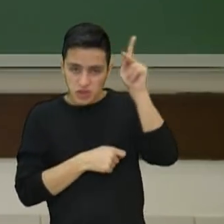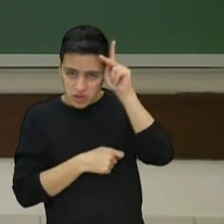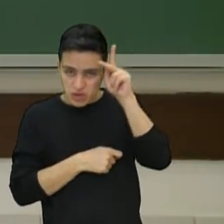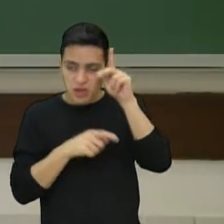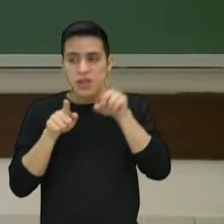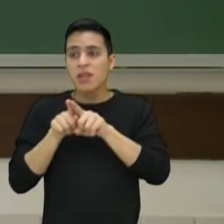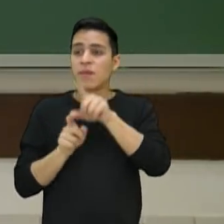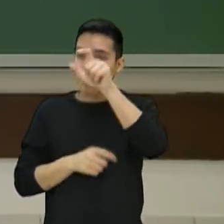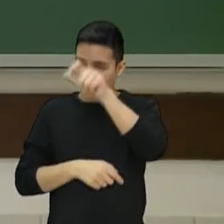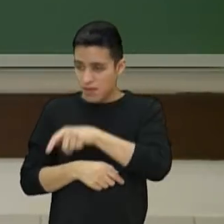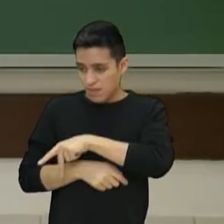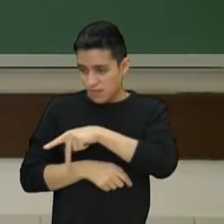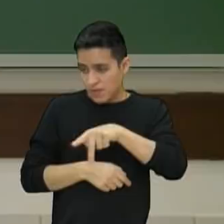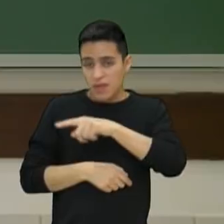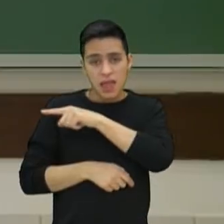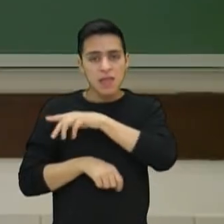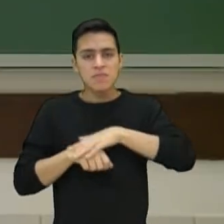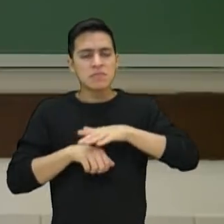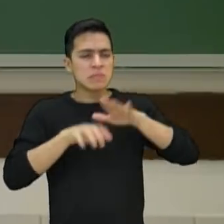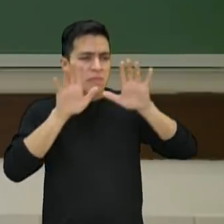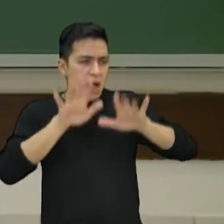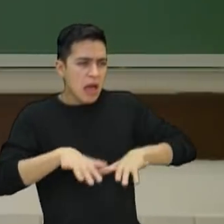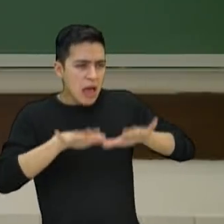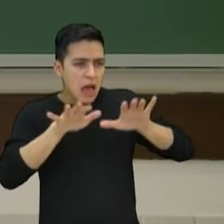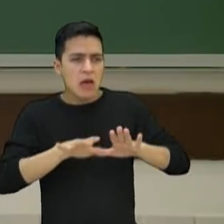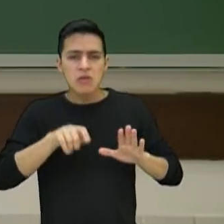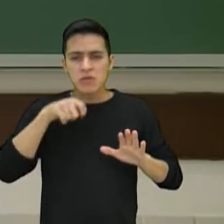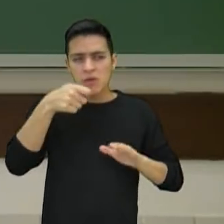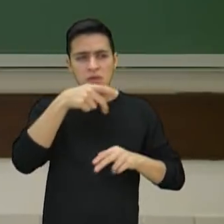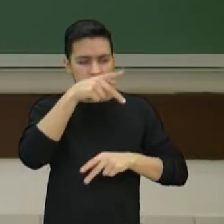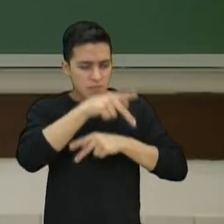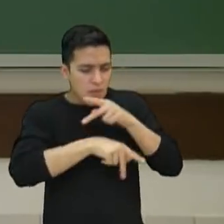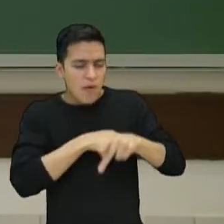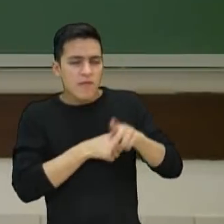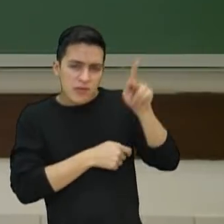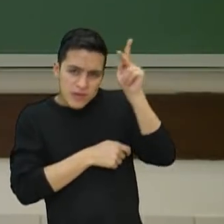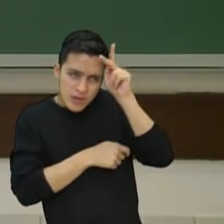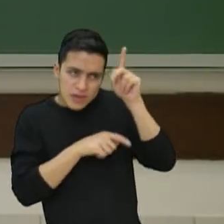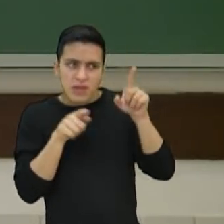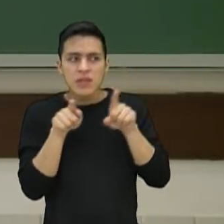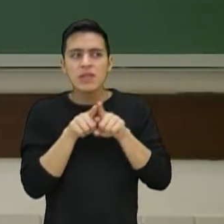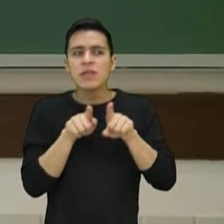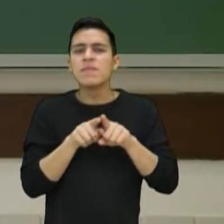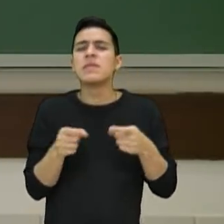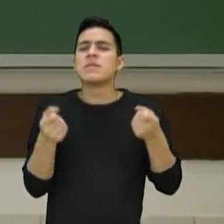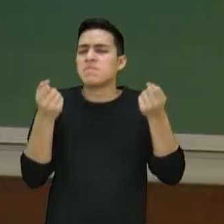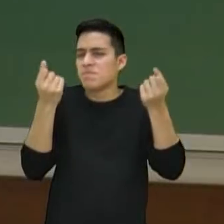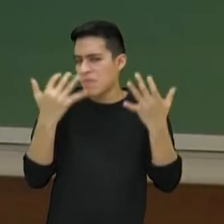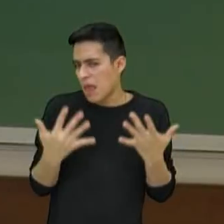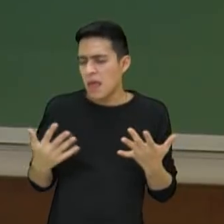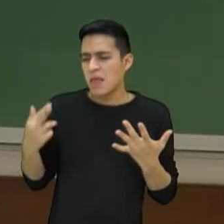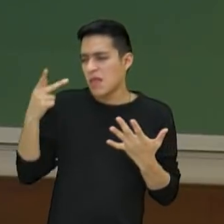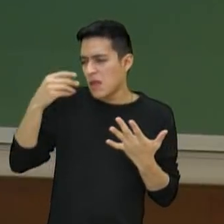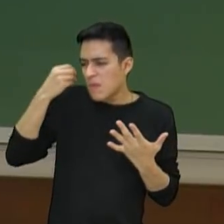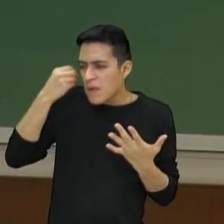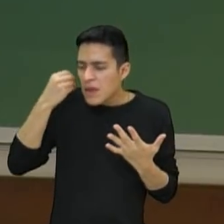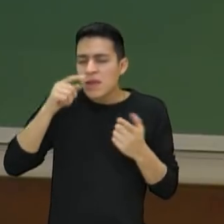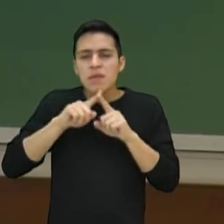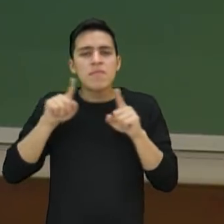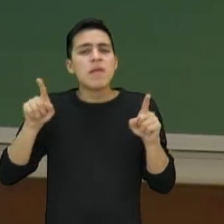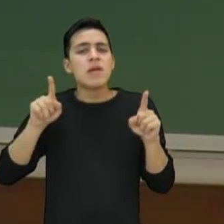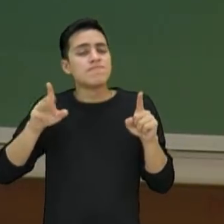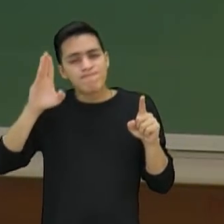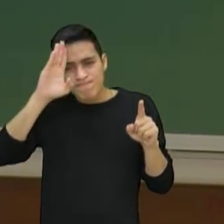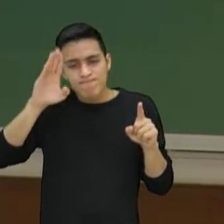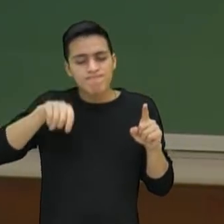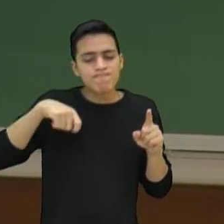né? Ele escreve exatamente a respeito do povo indígena e fala dele também, muitas outras coisas, mas ele fala muito a respeito do